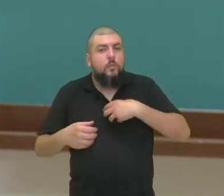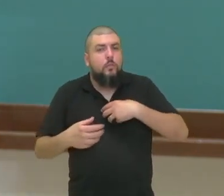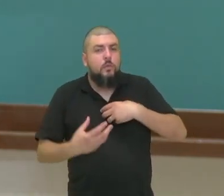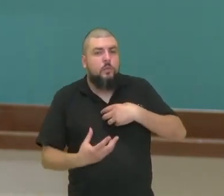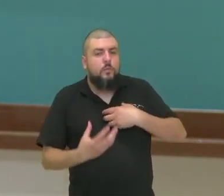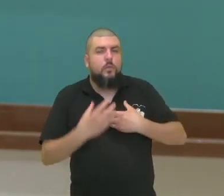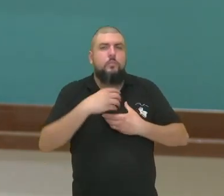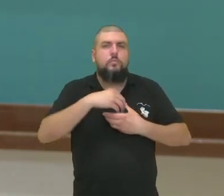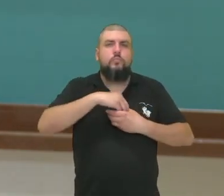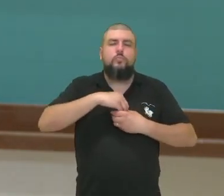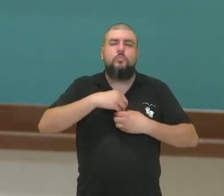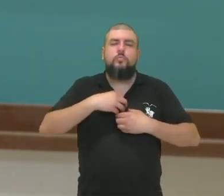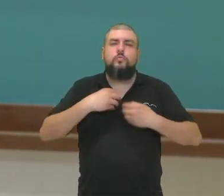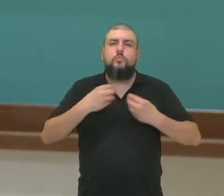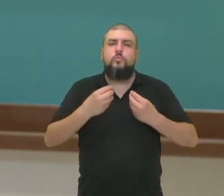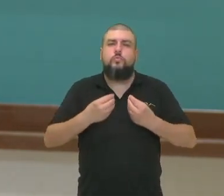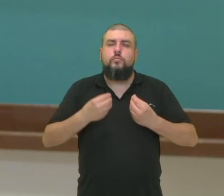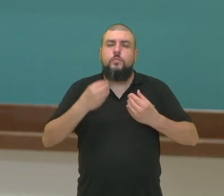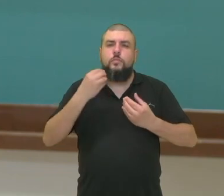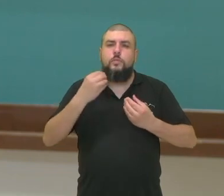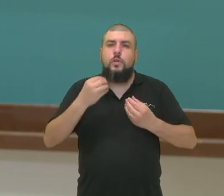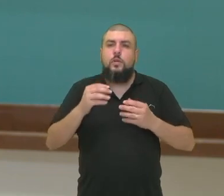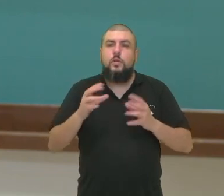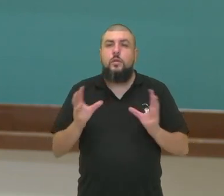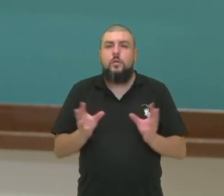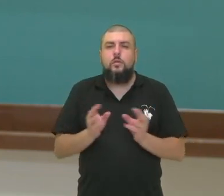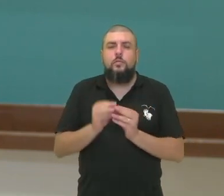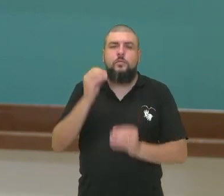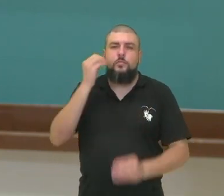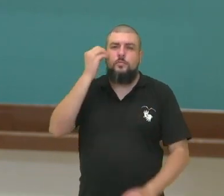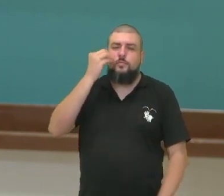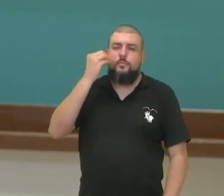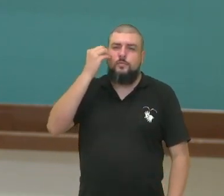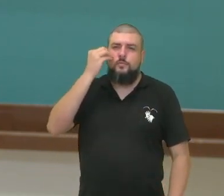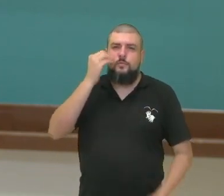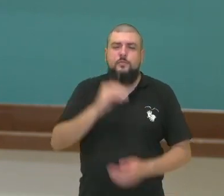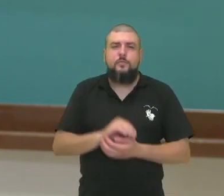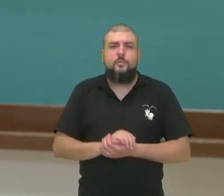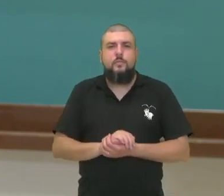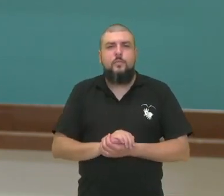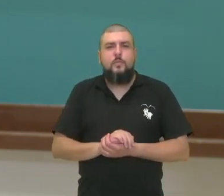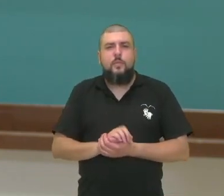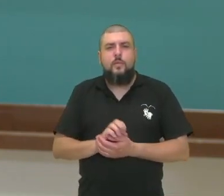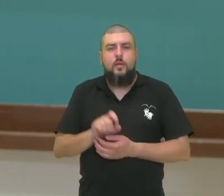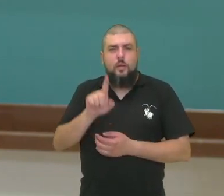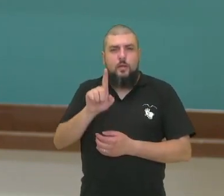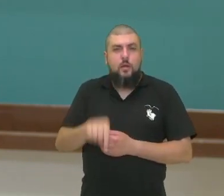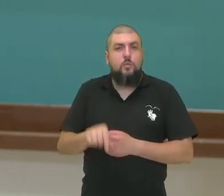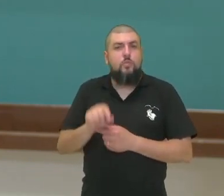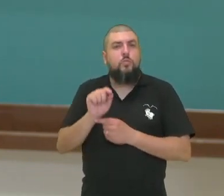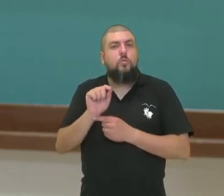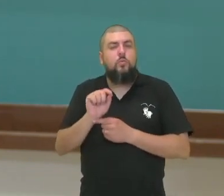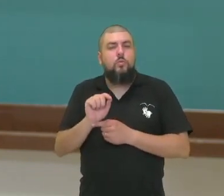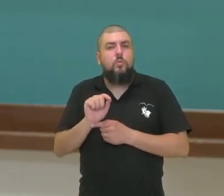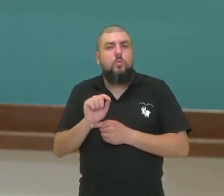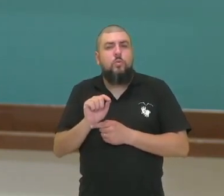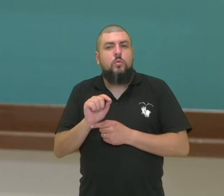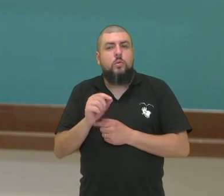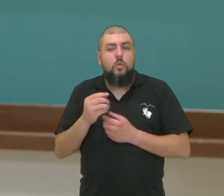partir da experimentação do mundo, certo? Isso seria, então, um primeiro passo para